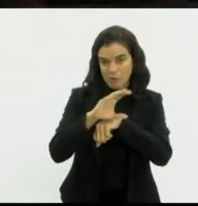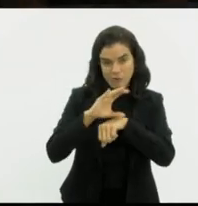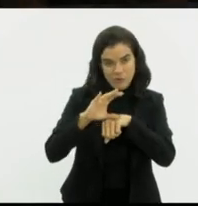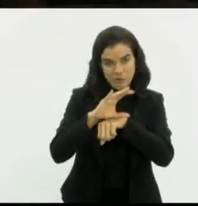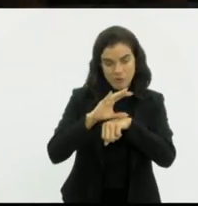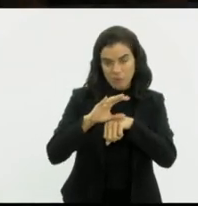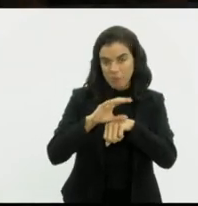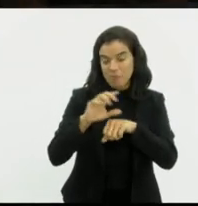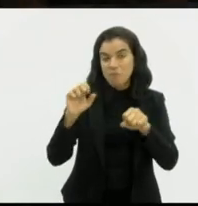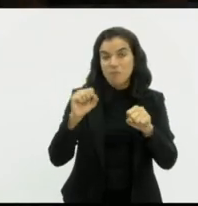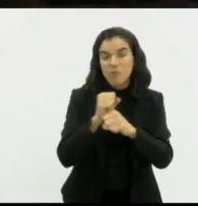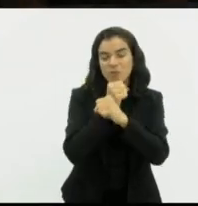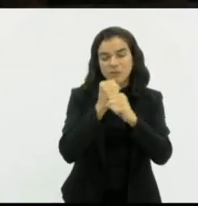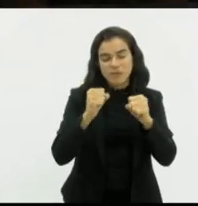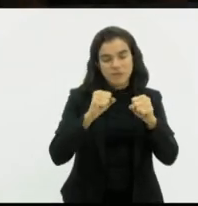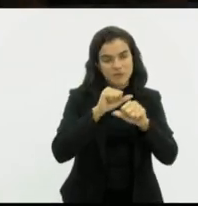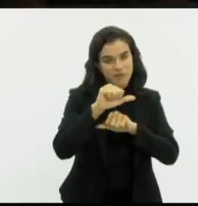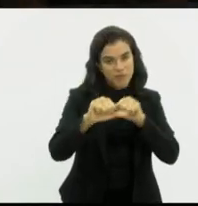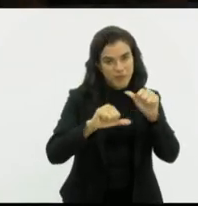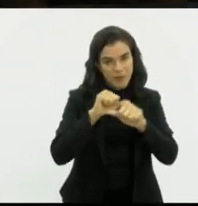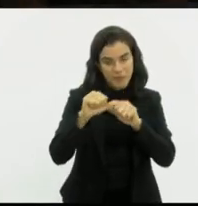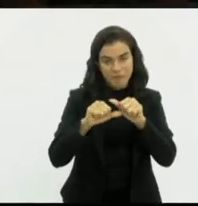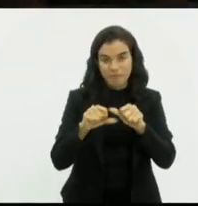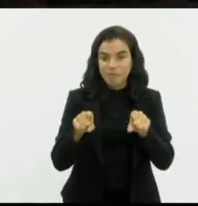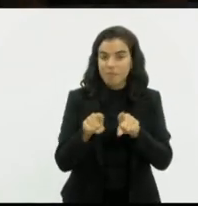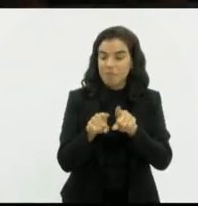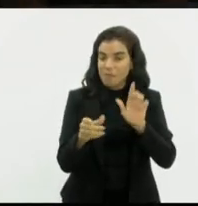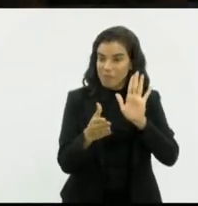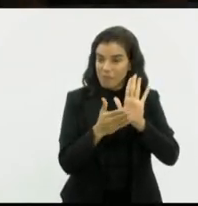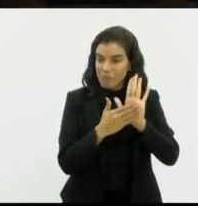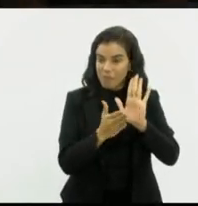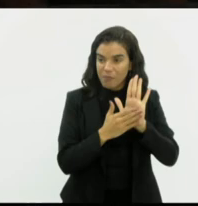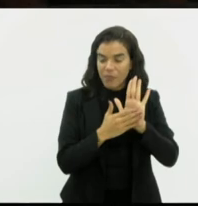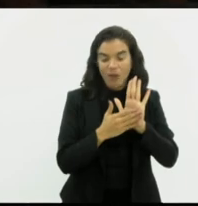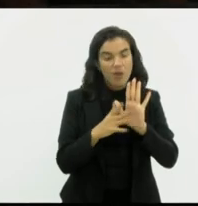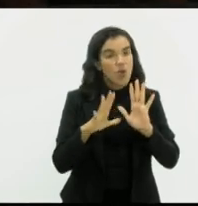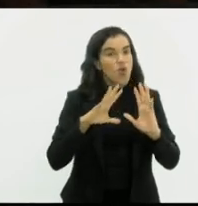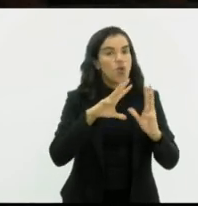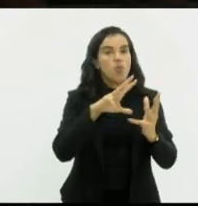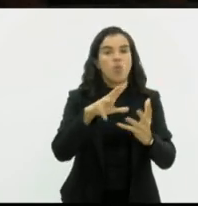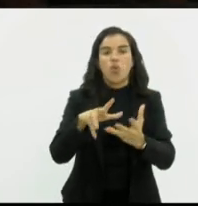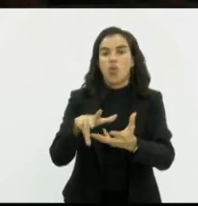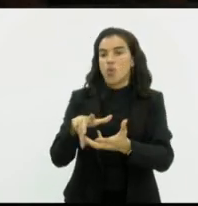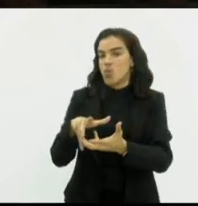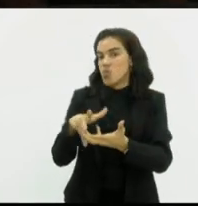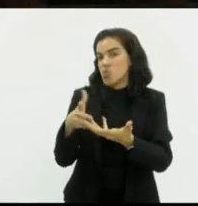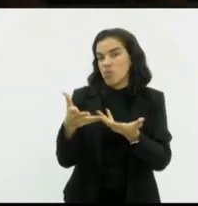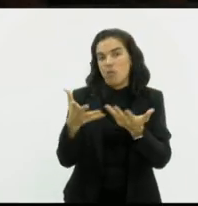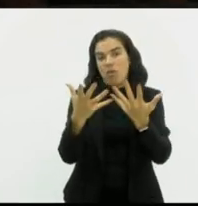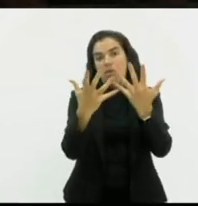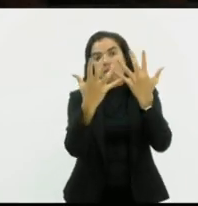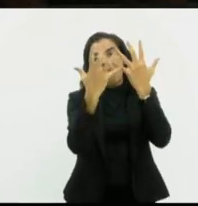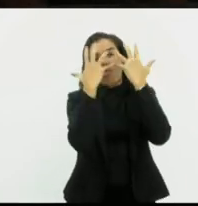alterar. E também, se você propor isso, o mundo acaba, né? Bum, cai em cima de você.